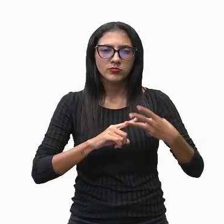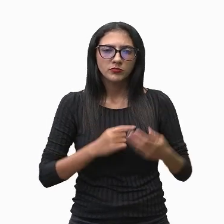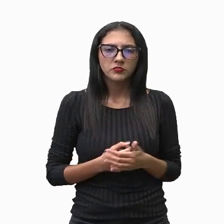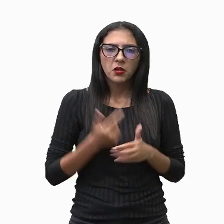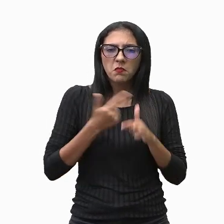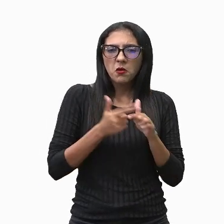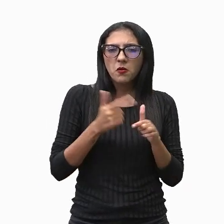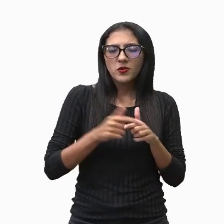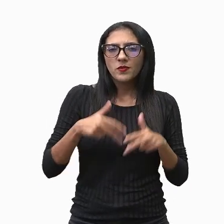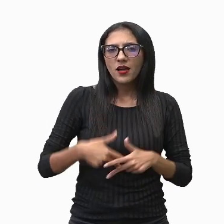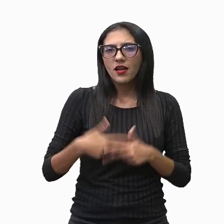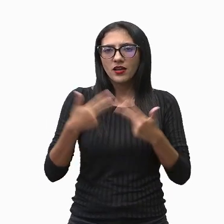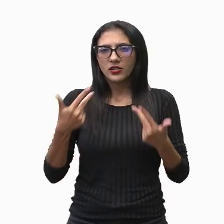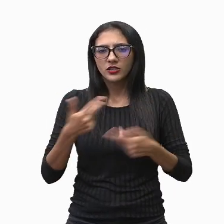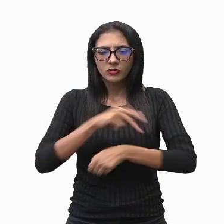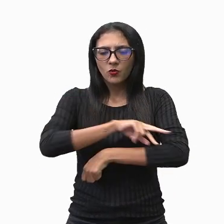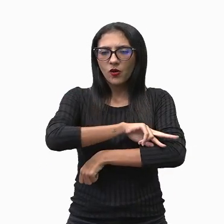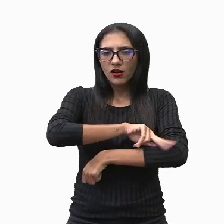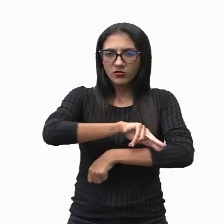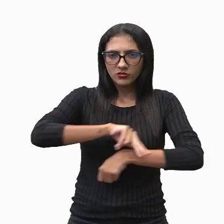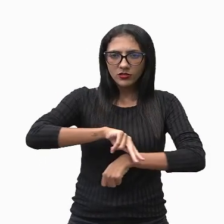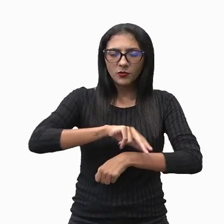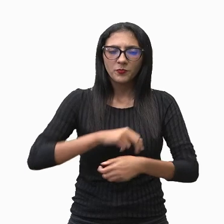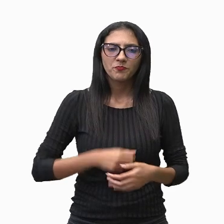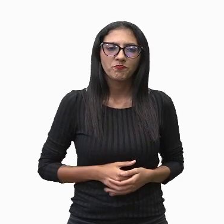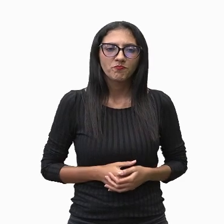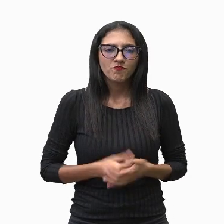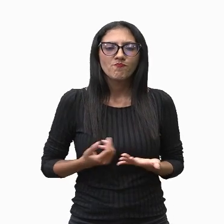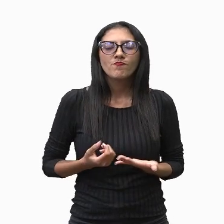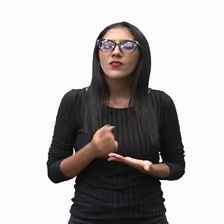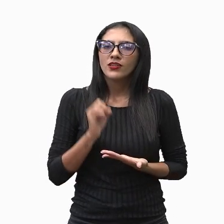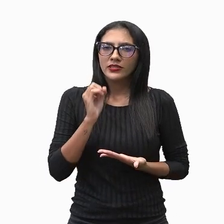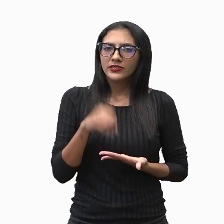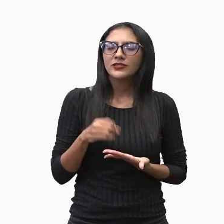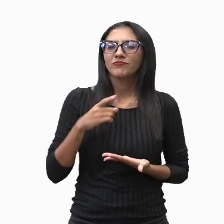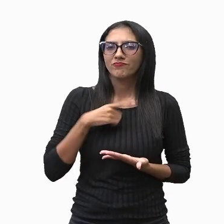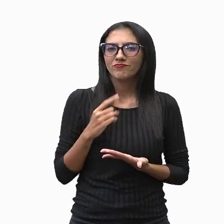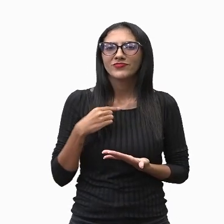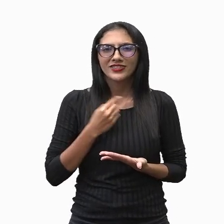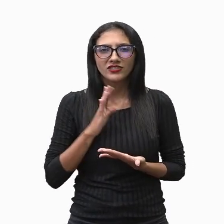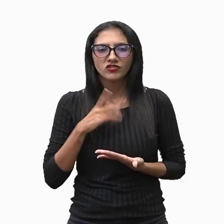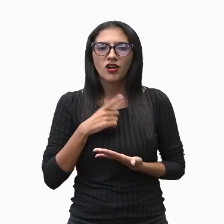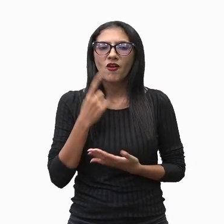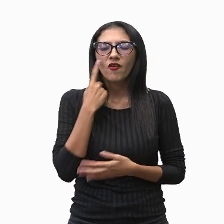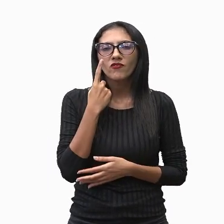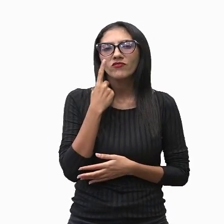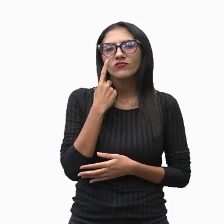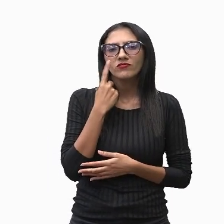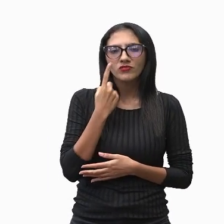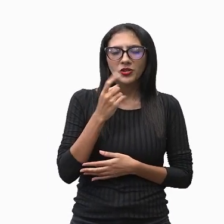étnico-raciais. E aí sim, gente, por mais incrível que pareça, nós aqui já longe no tempo,